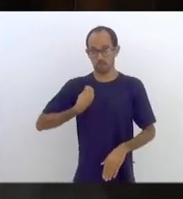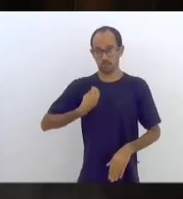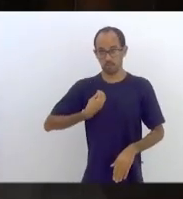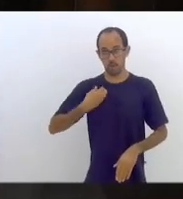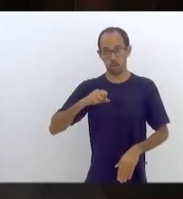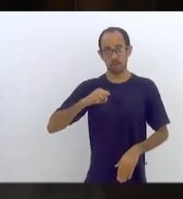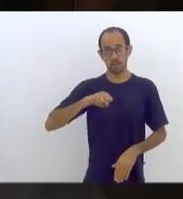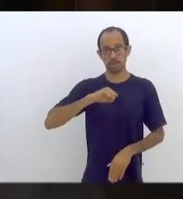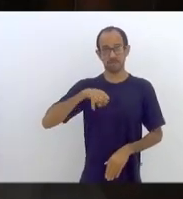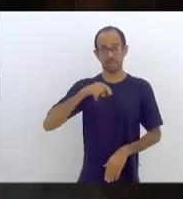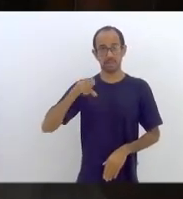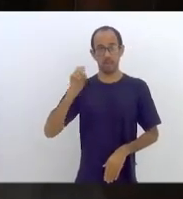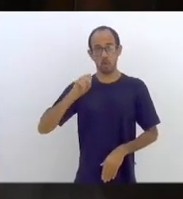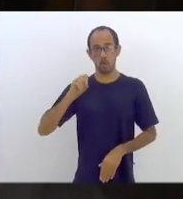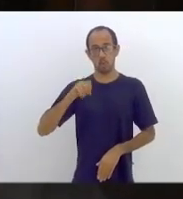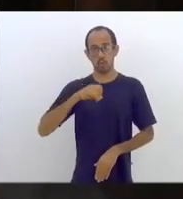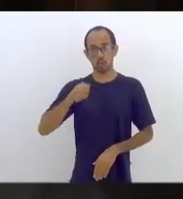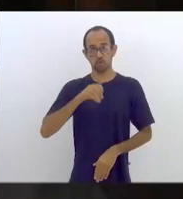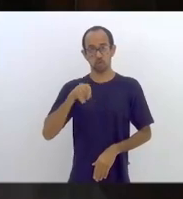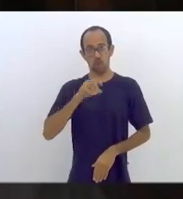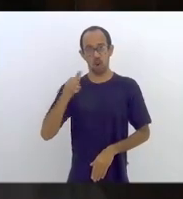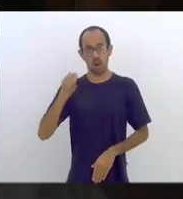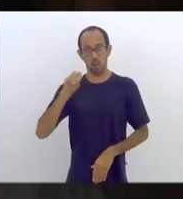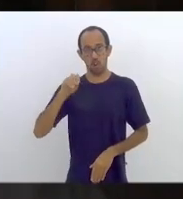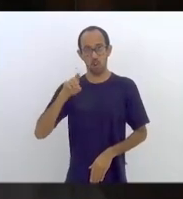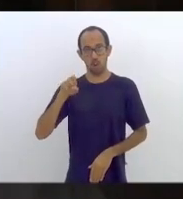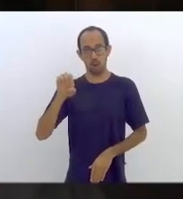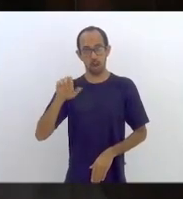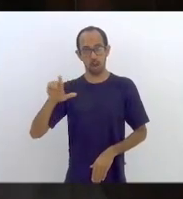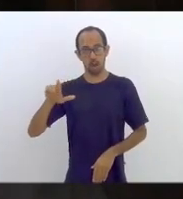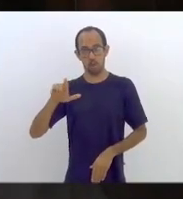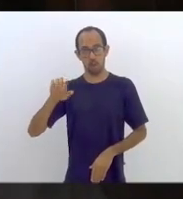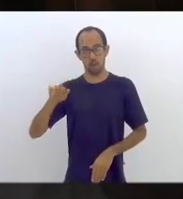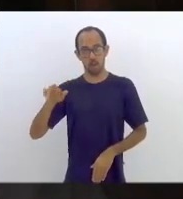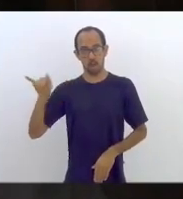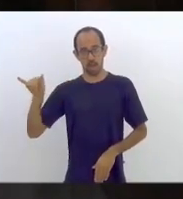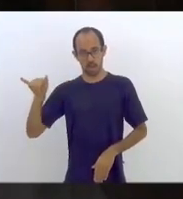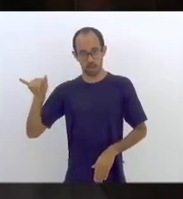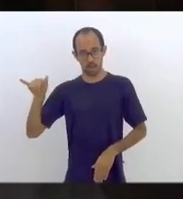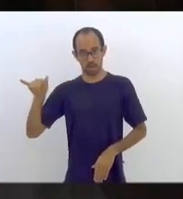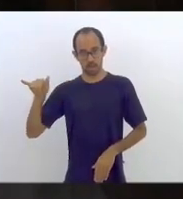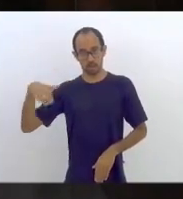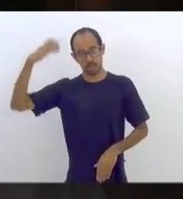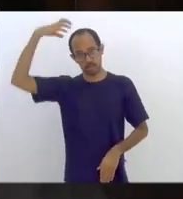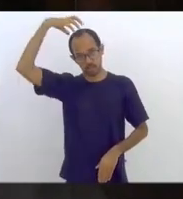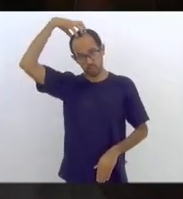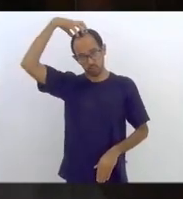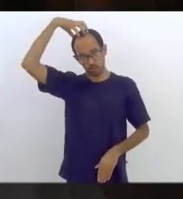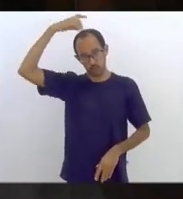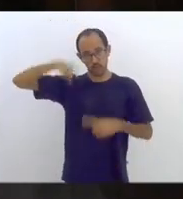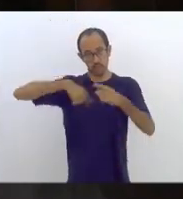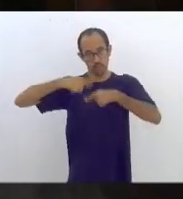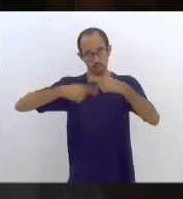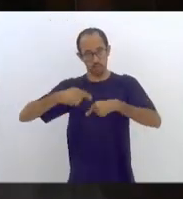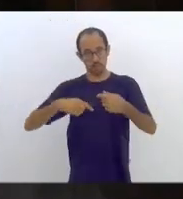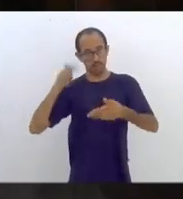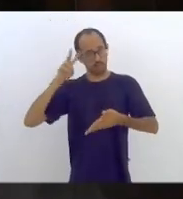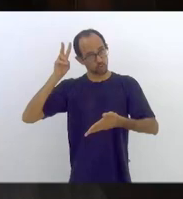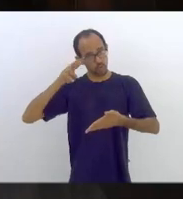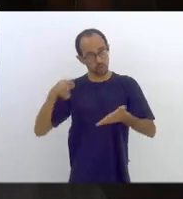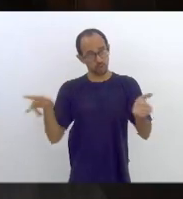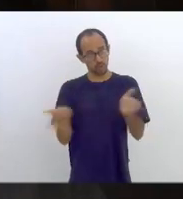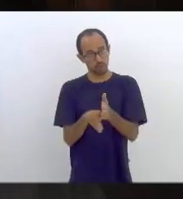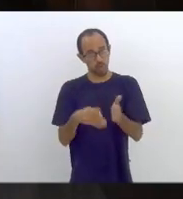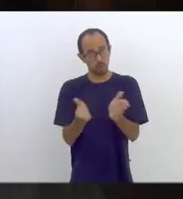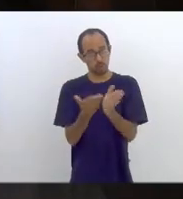São João Del Rei e depois o ministro Dornelas na sua história quando jovem no próprio livro veio ele para